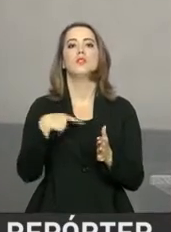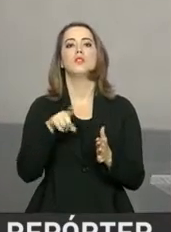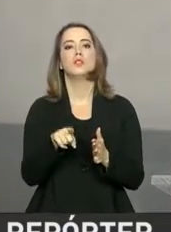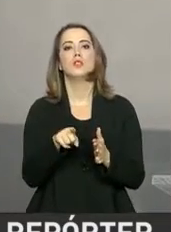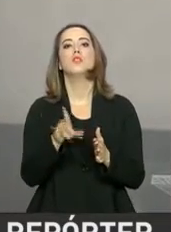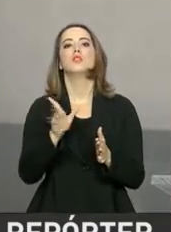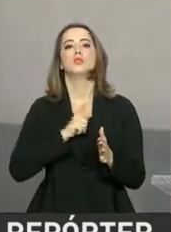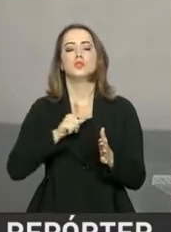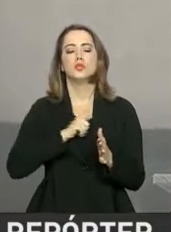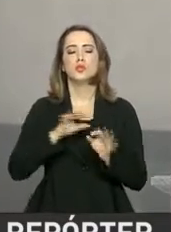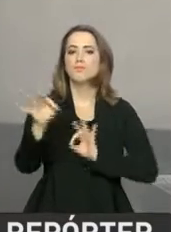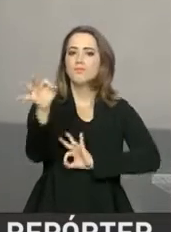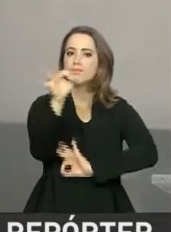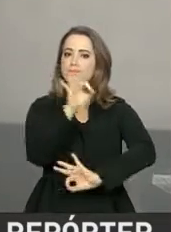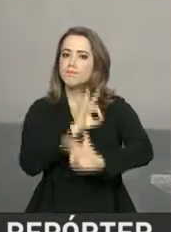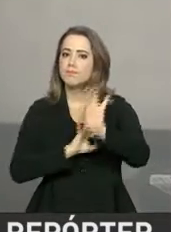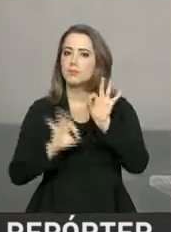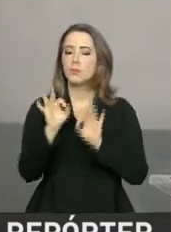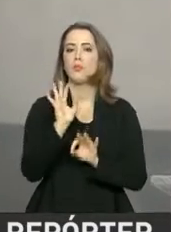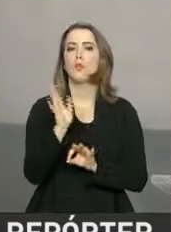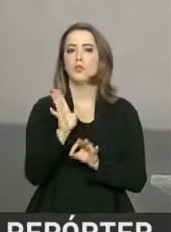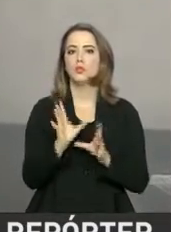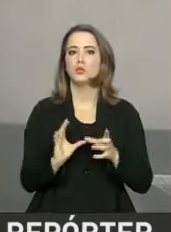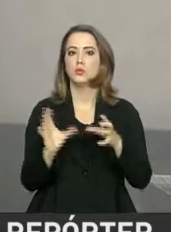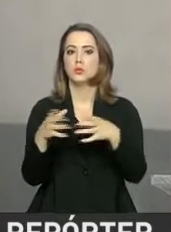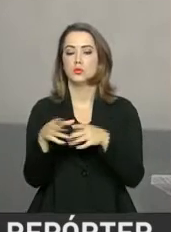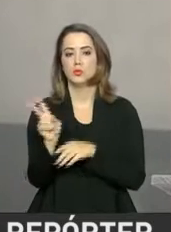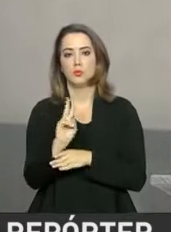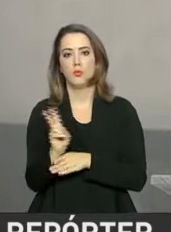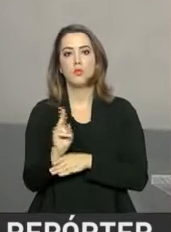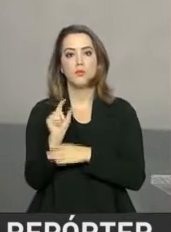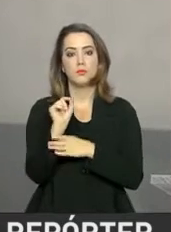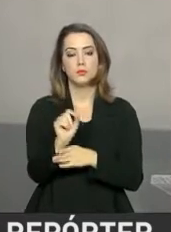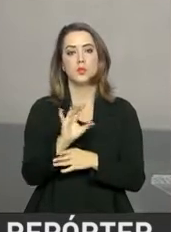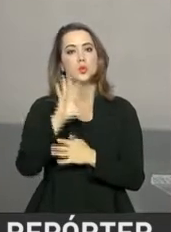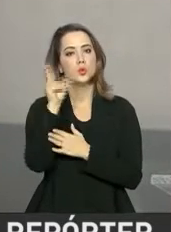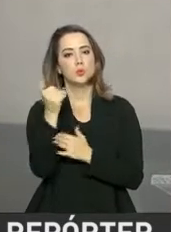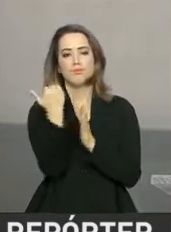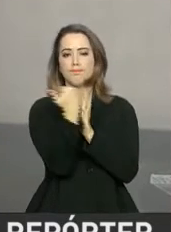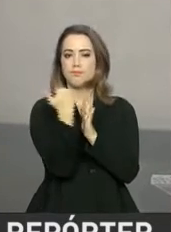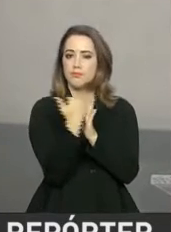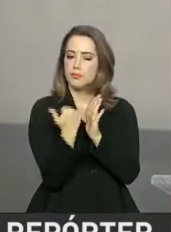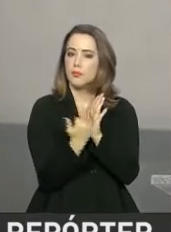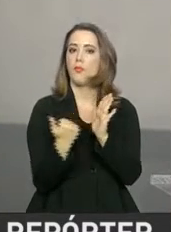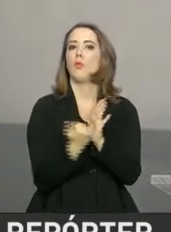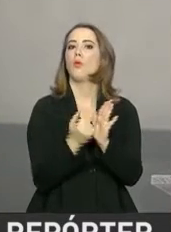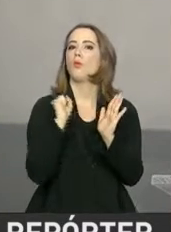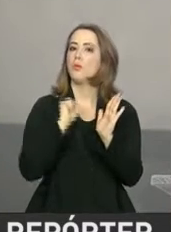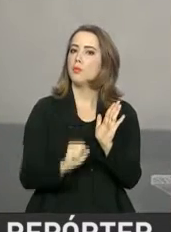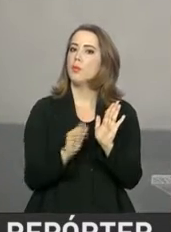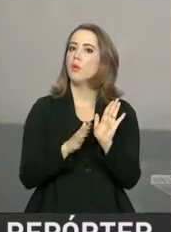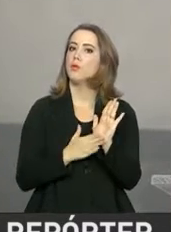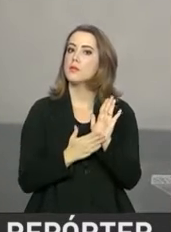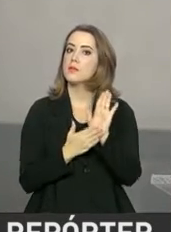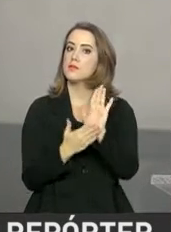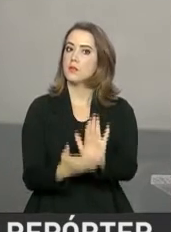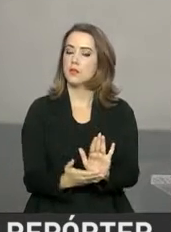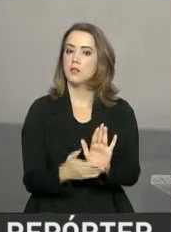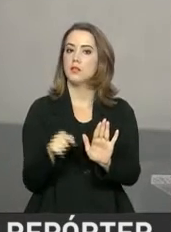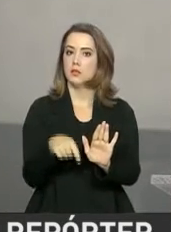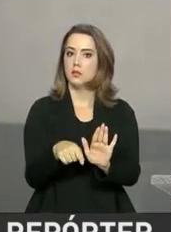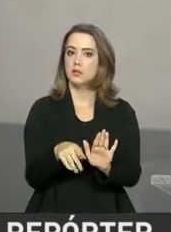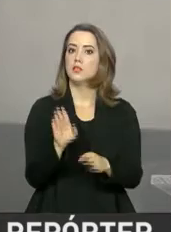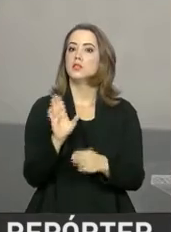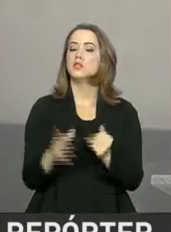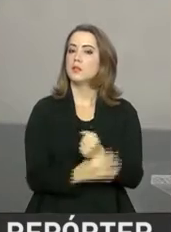CIOCS instalado, o Guardiões da Saúde lançado e as medidas todas de garantia de segurança aos